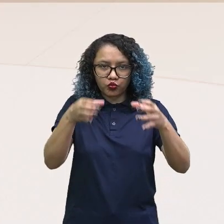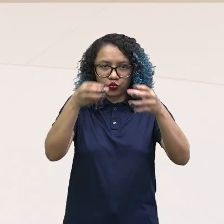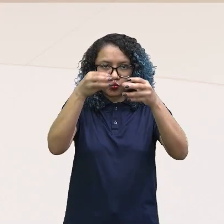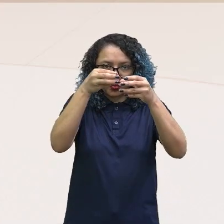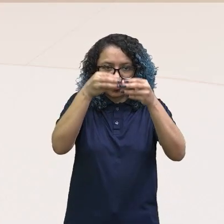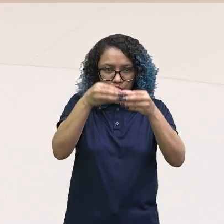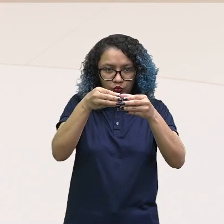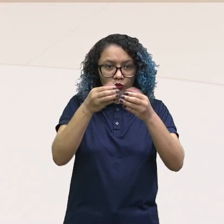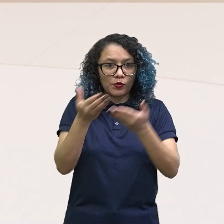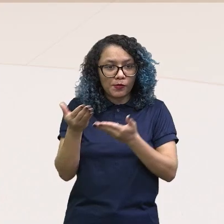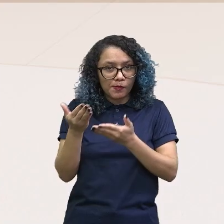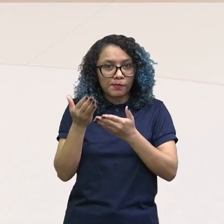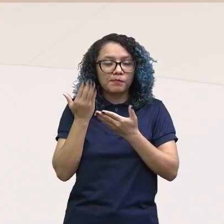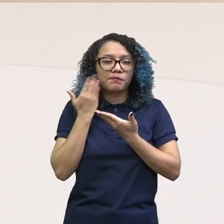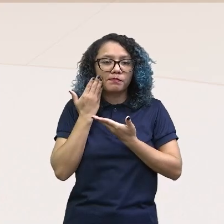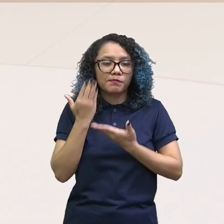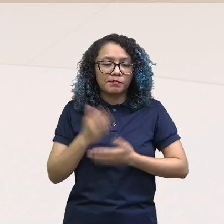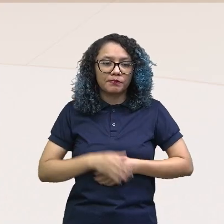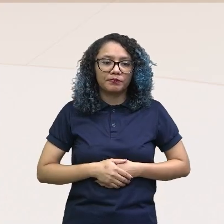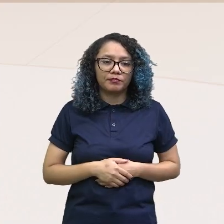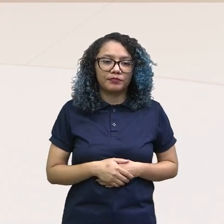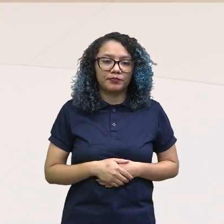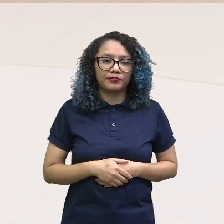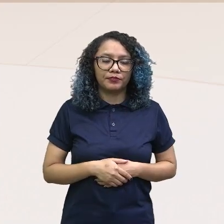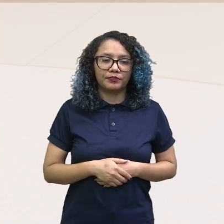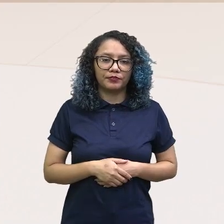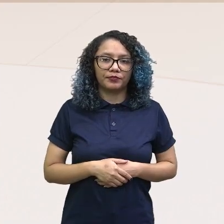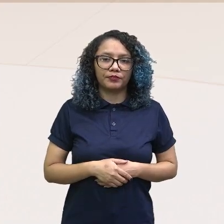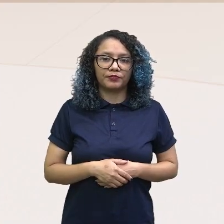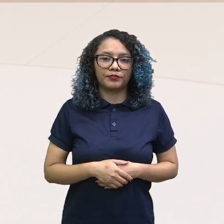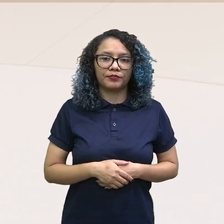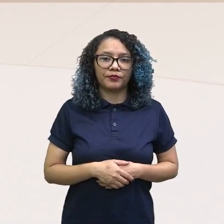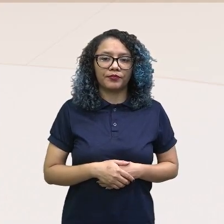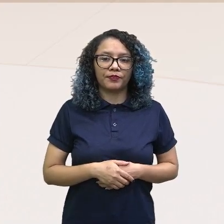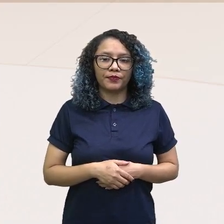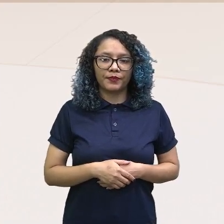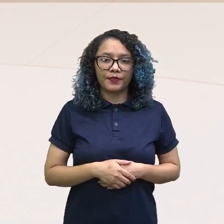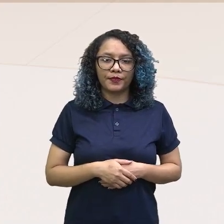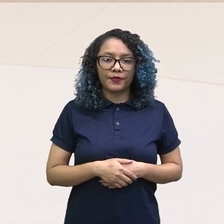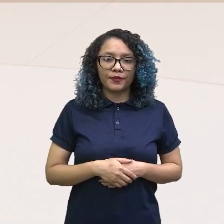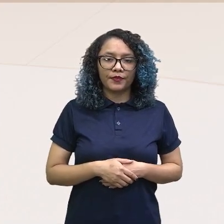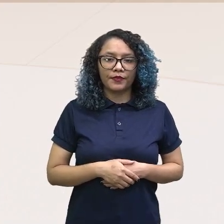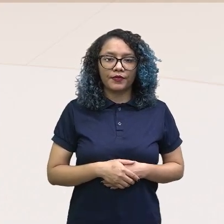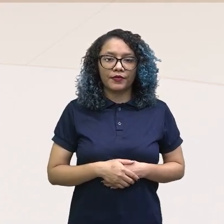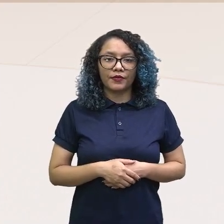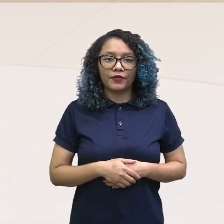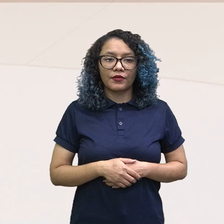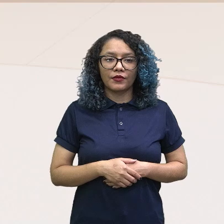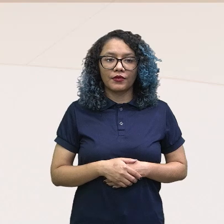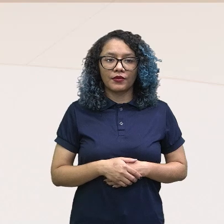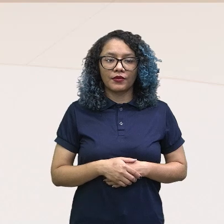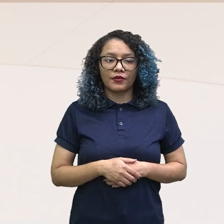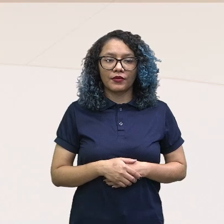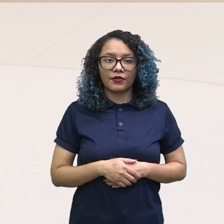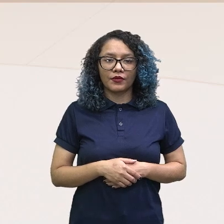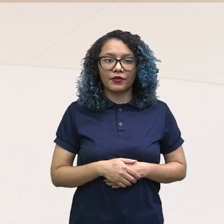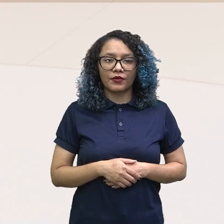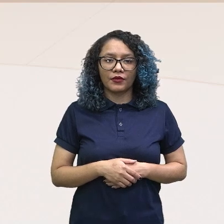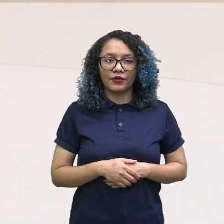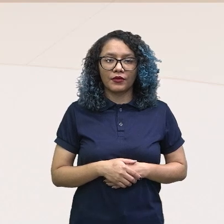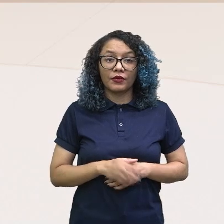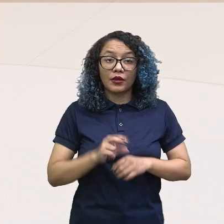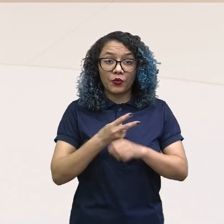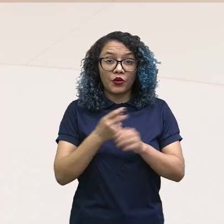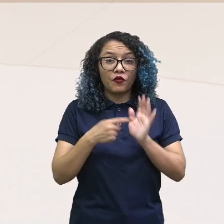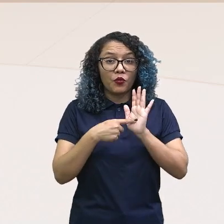estratificação. Depois, nós vamos, então, ver de forma mais detalhada o que se